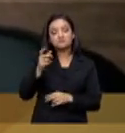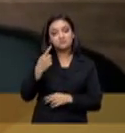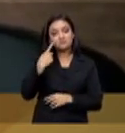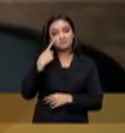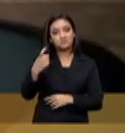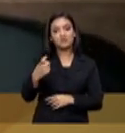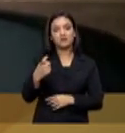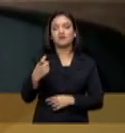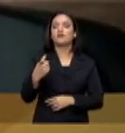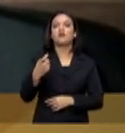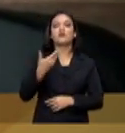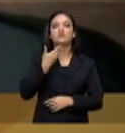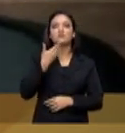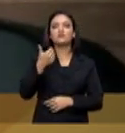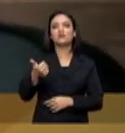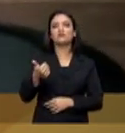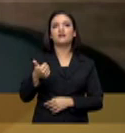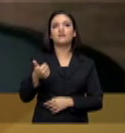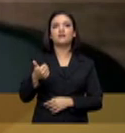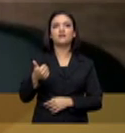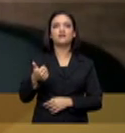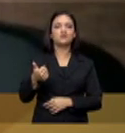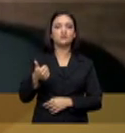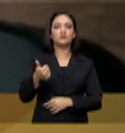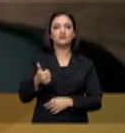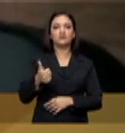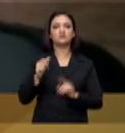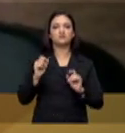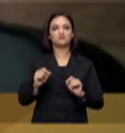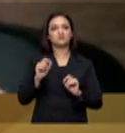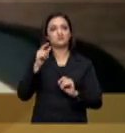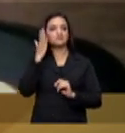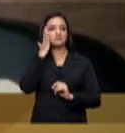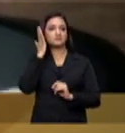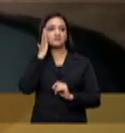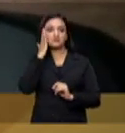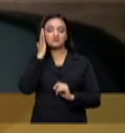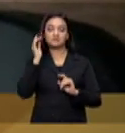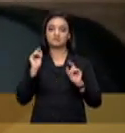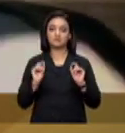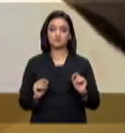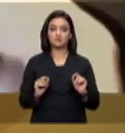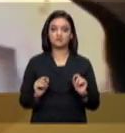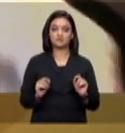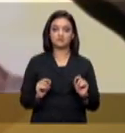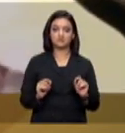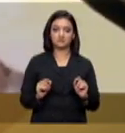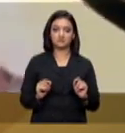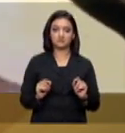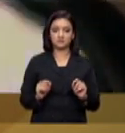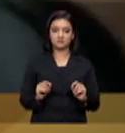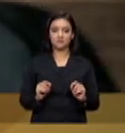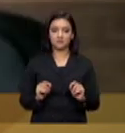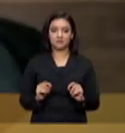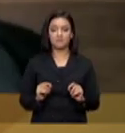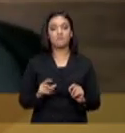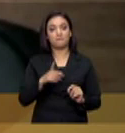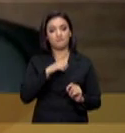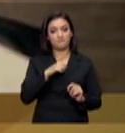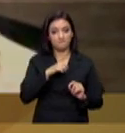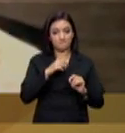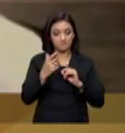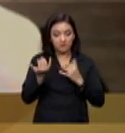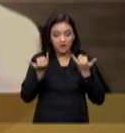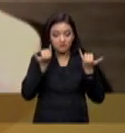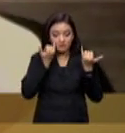criança nada mais é do que reconhecer a condição peculiar dessa pessoa em formação,